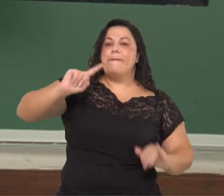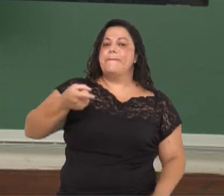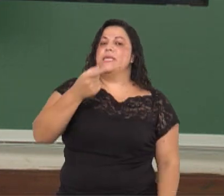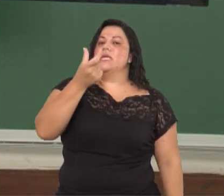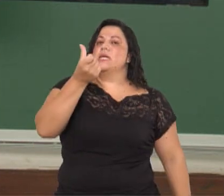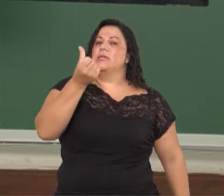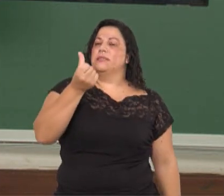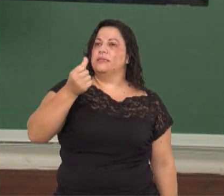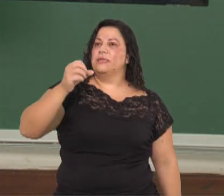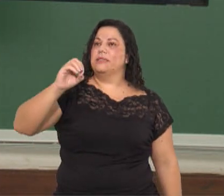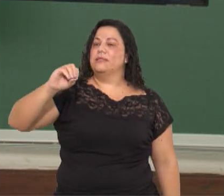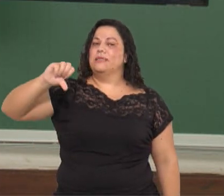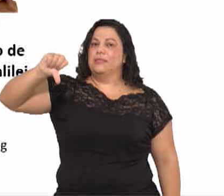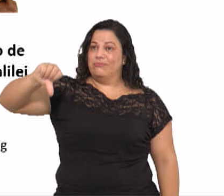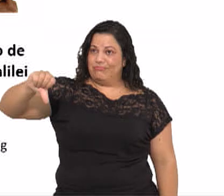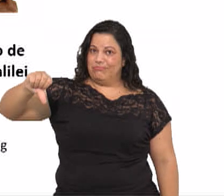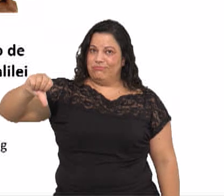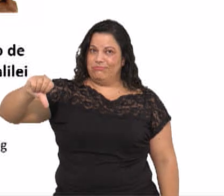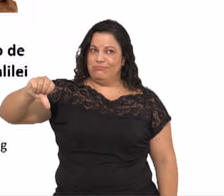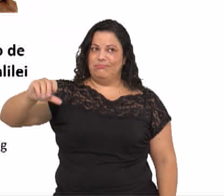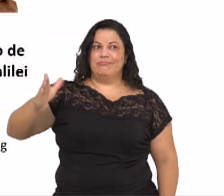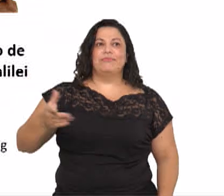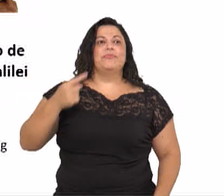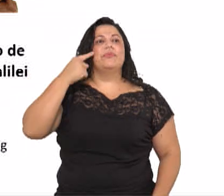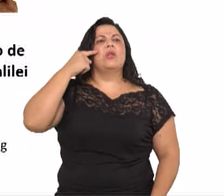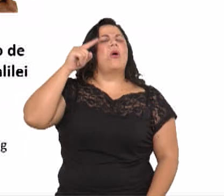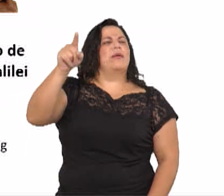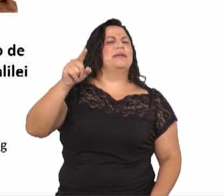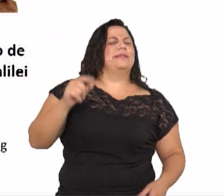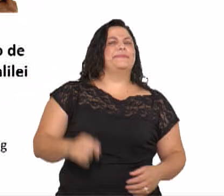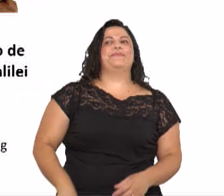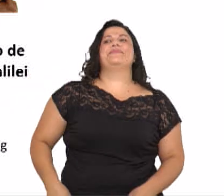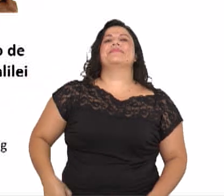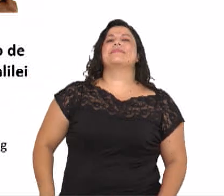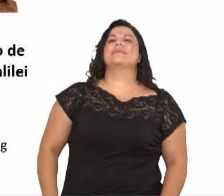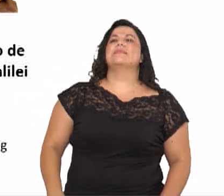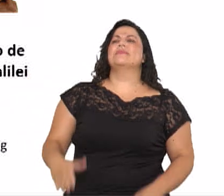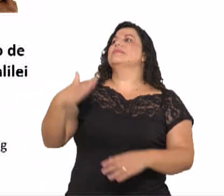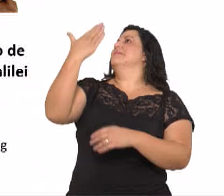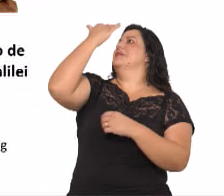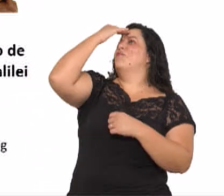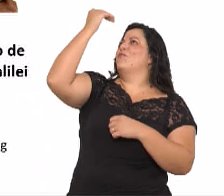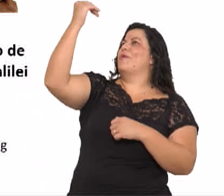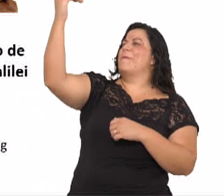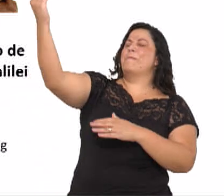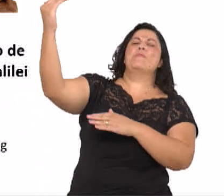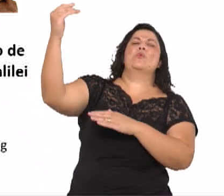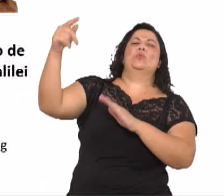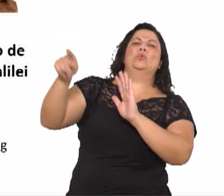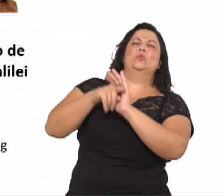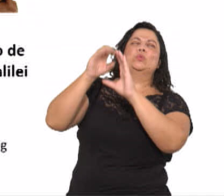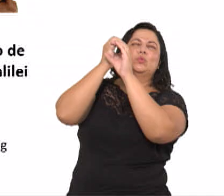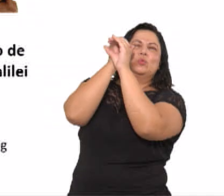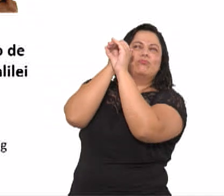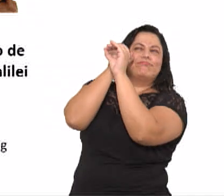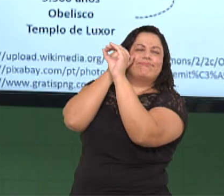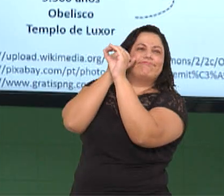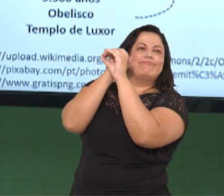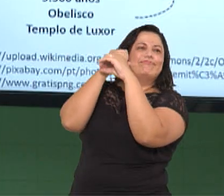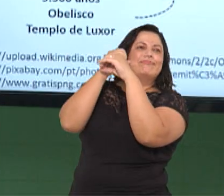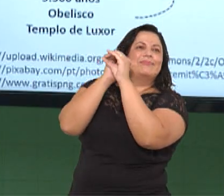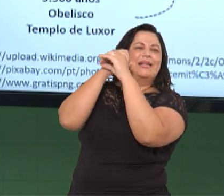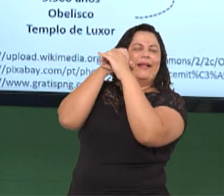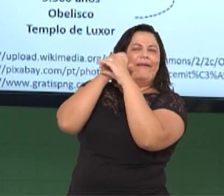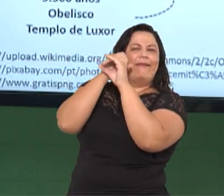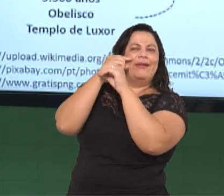1609. Olha na nossa linha do tempo nessa tela. Nós temos o famoso telescópio de Galileu Galilei. ele era italiano, e